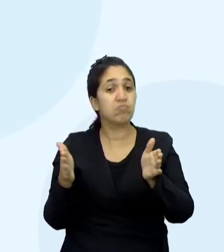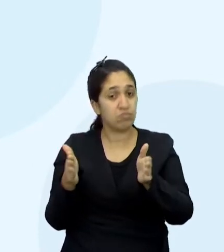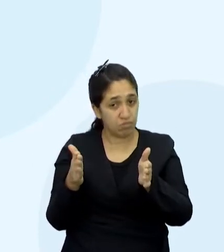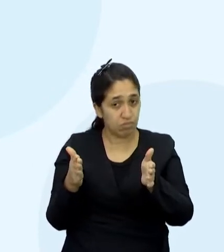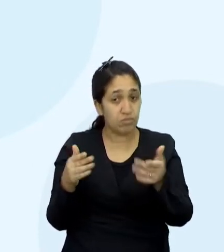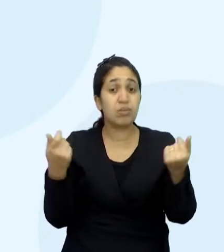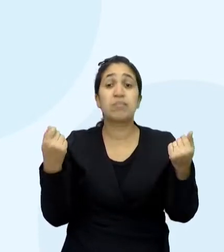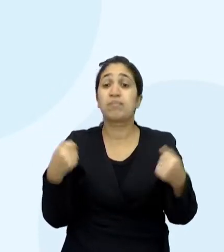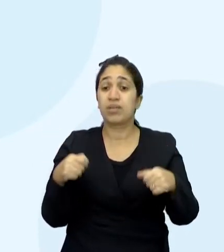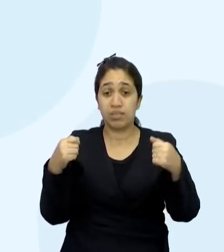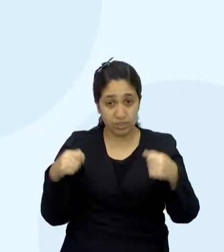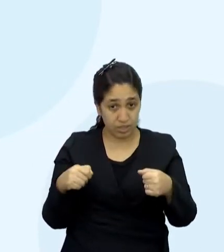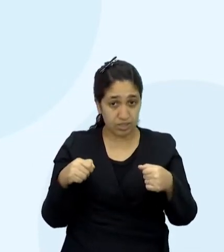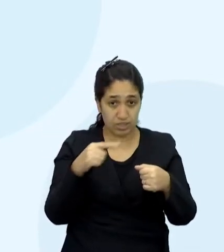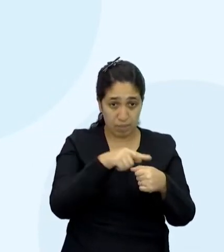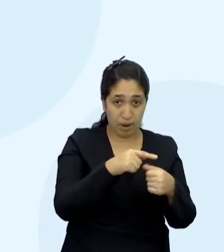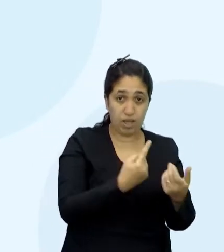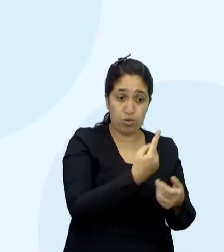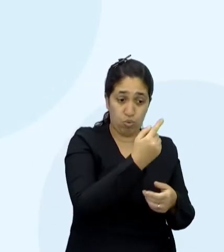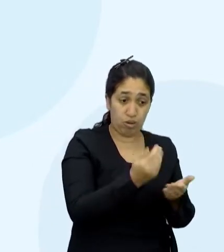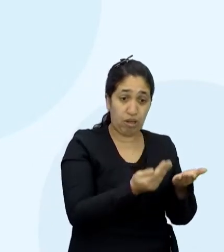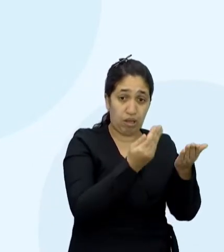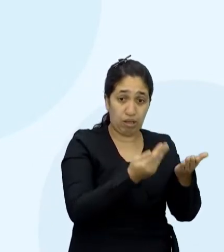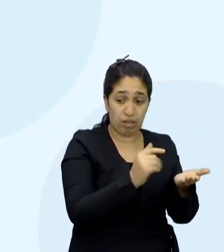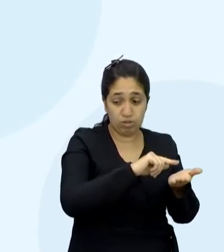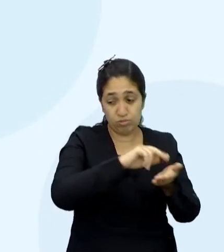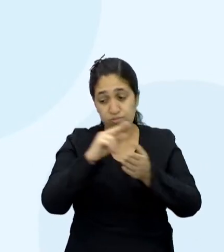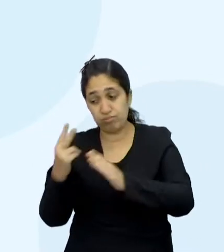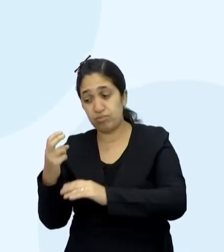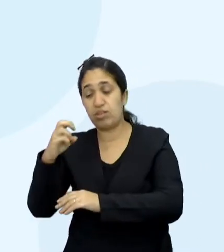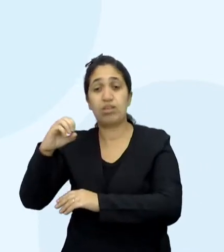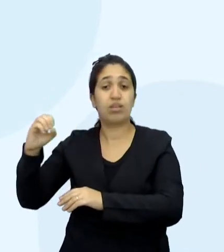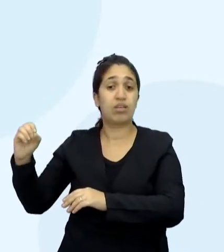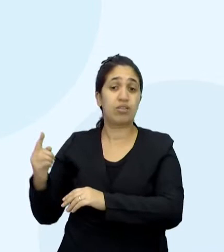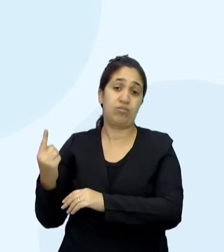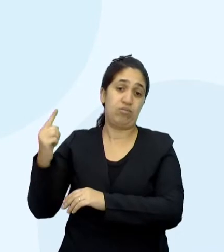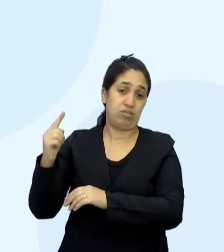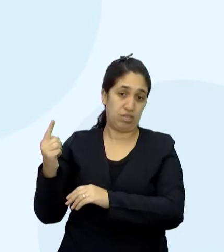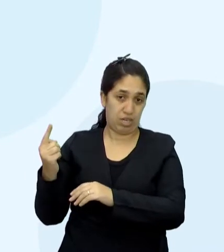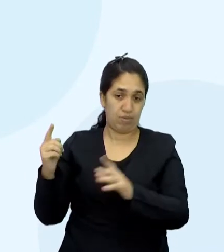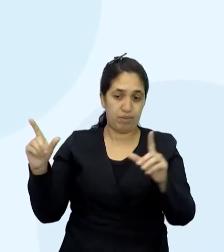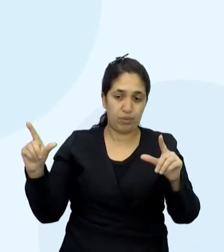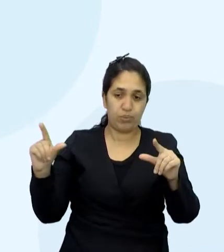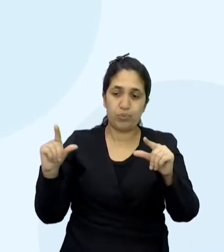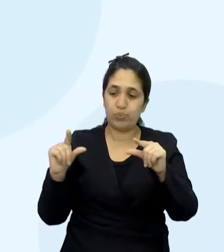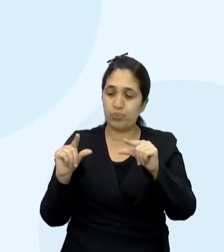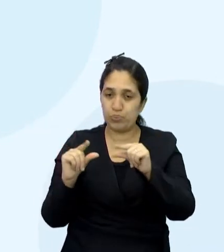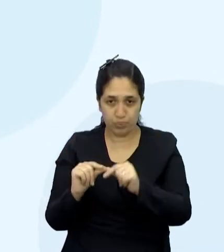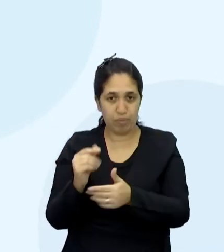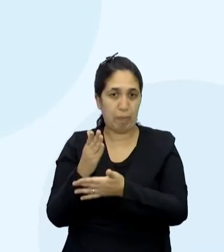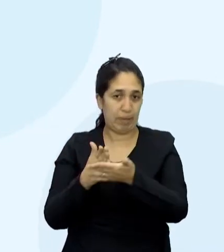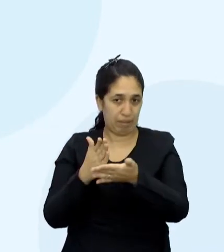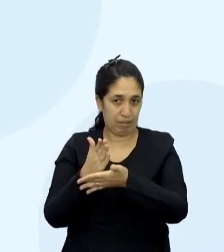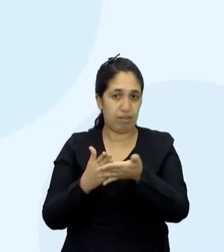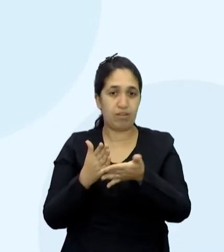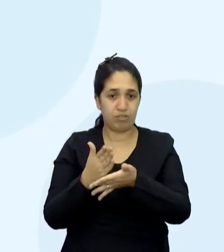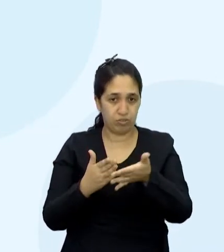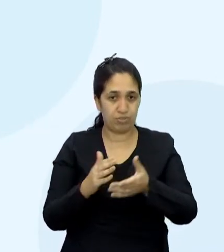tempo necessário para a massa dessa amostra reduzir pela metade ou pela radioatividade reduzir pela